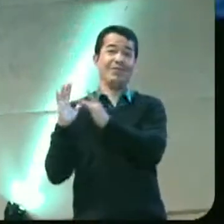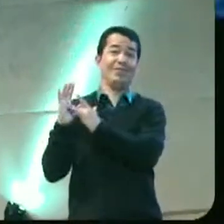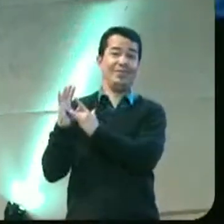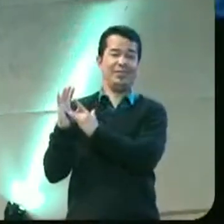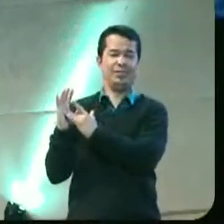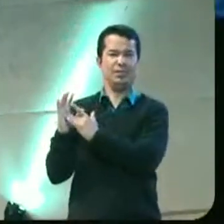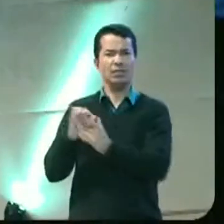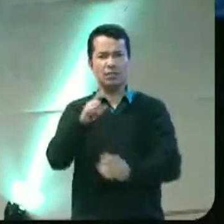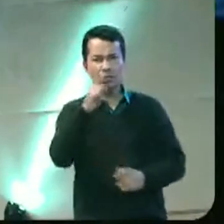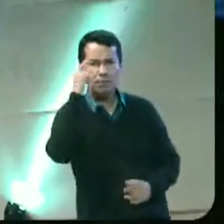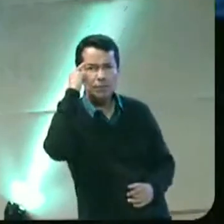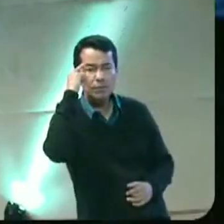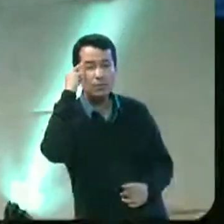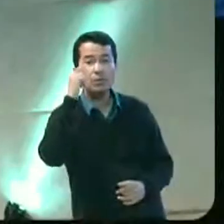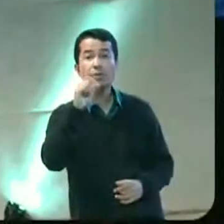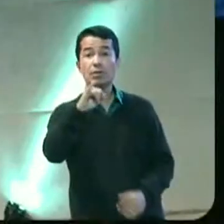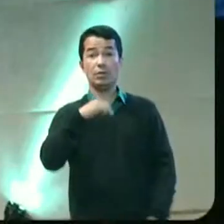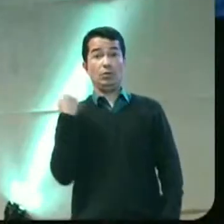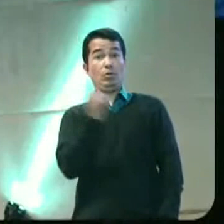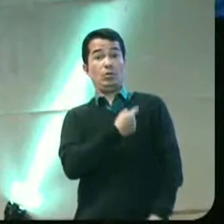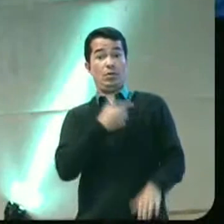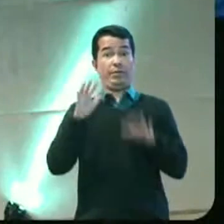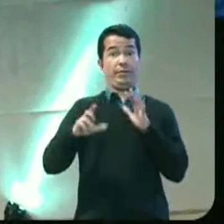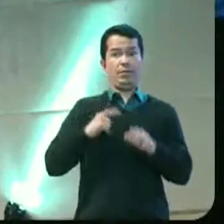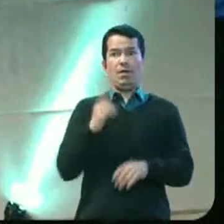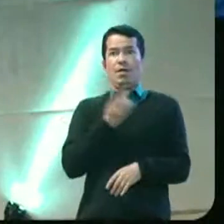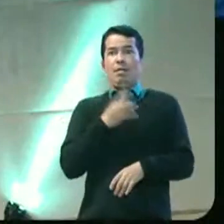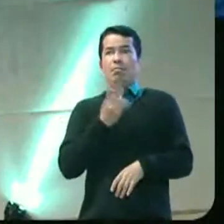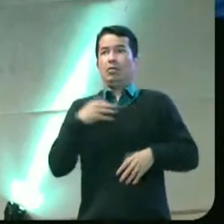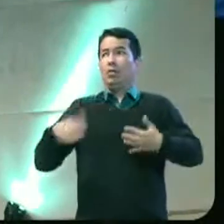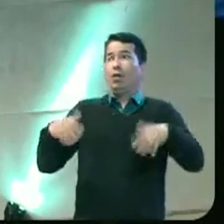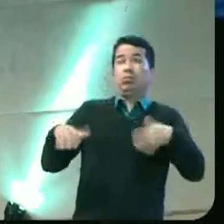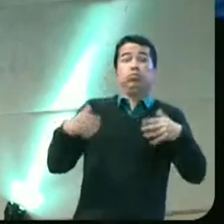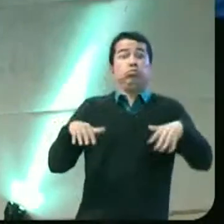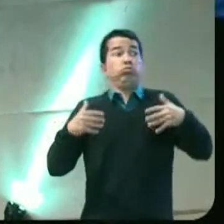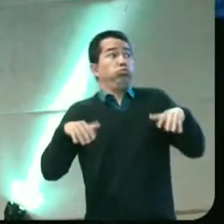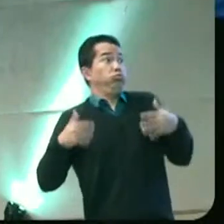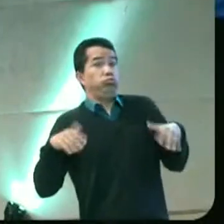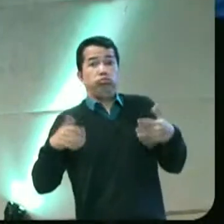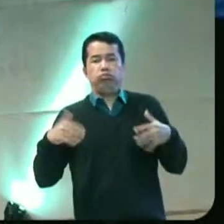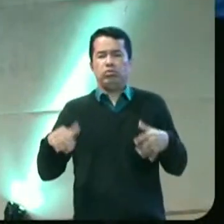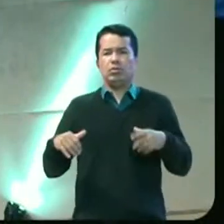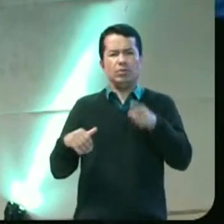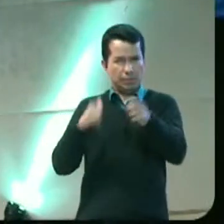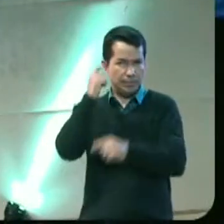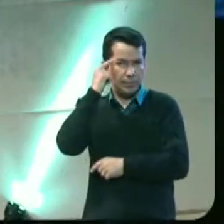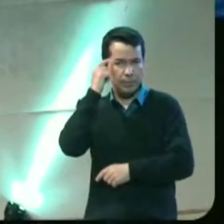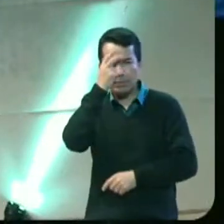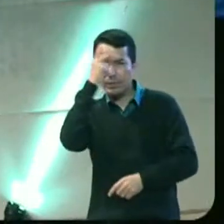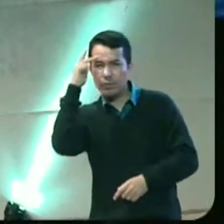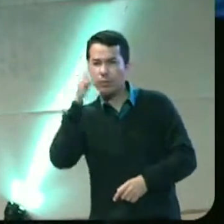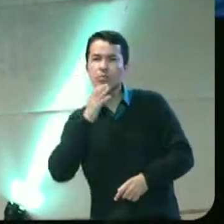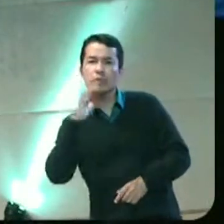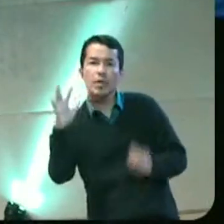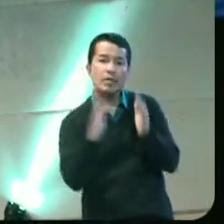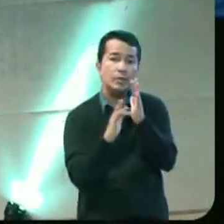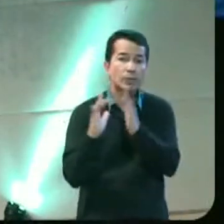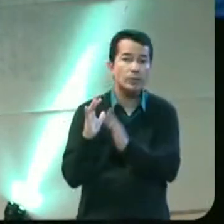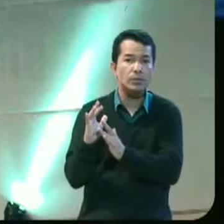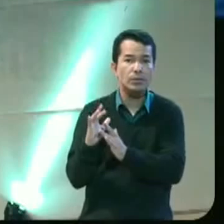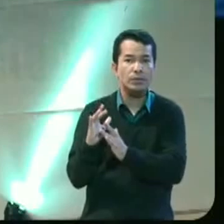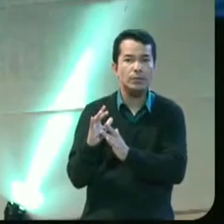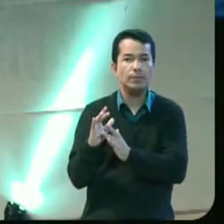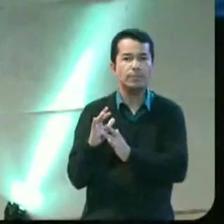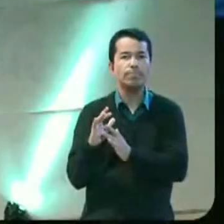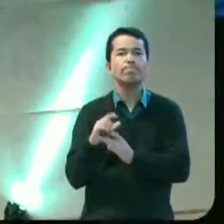Jesus na nossa vida sentimos às vezes medo, imagina pessoas que não conhecem a Jesus. Chegou a hora